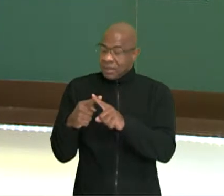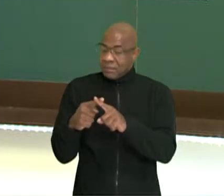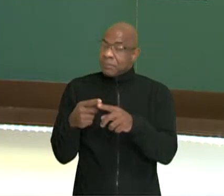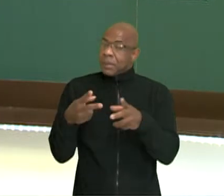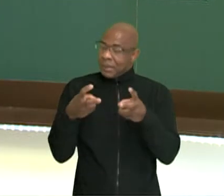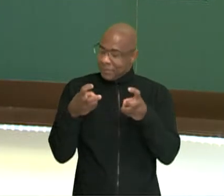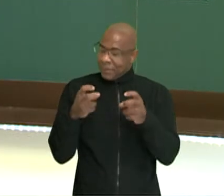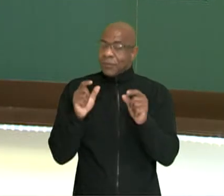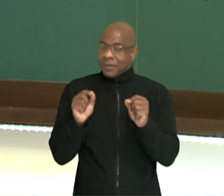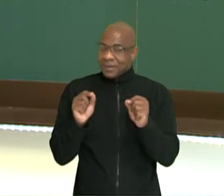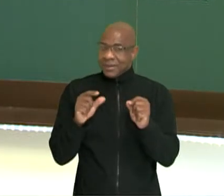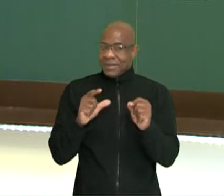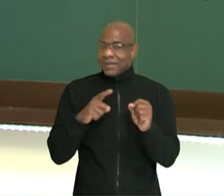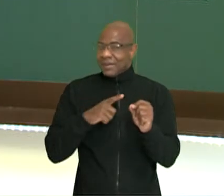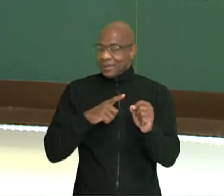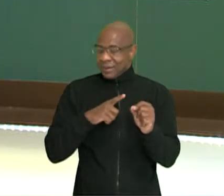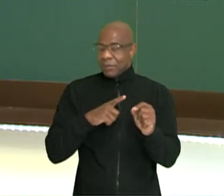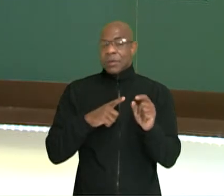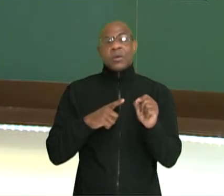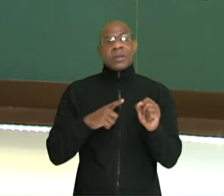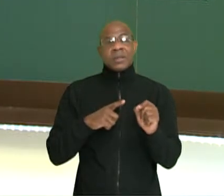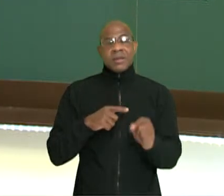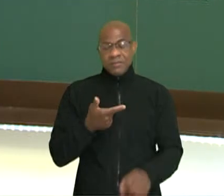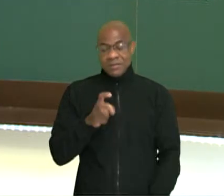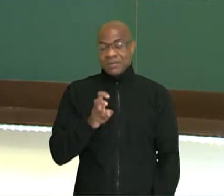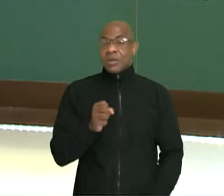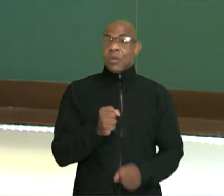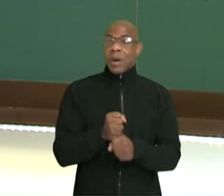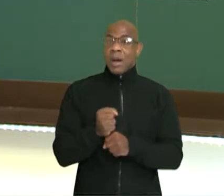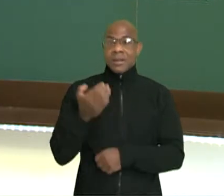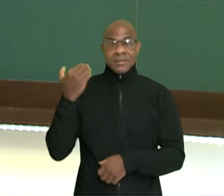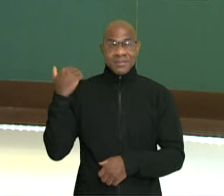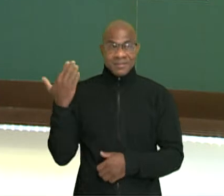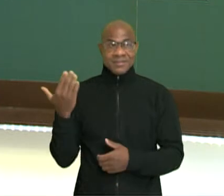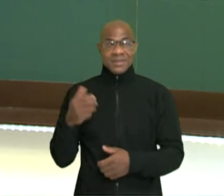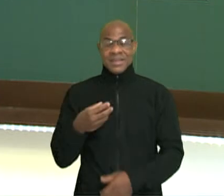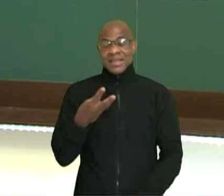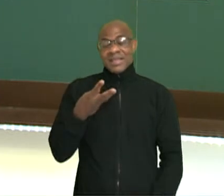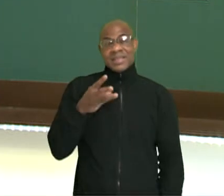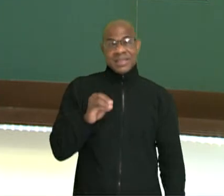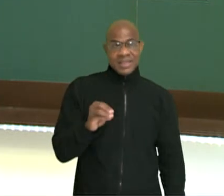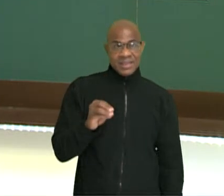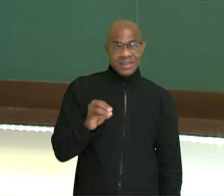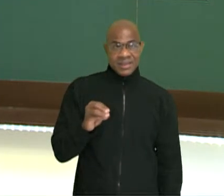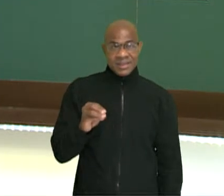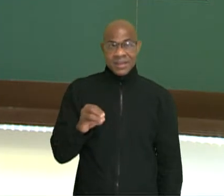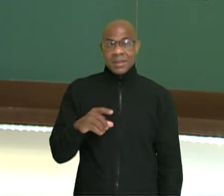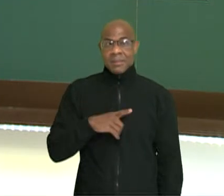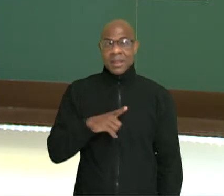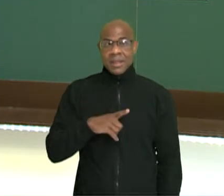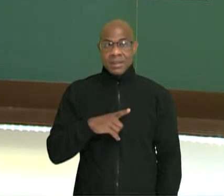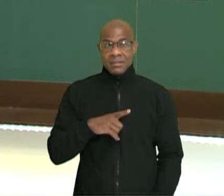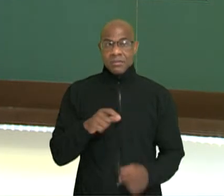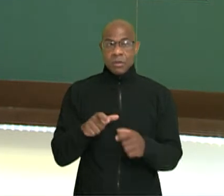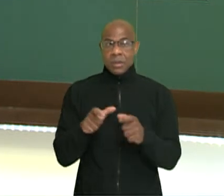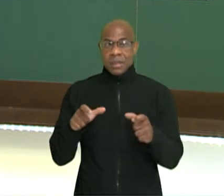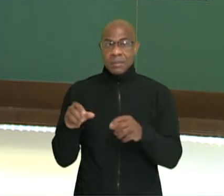veja, nós temos aí 25 anos, 30 anos para esse deslocamento tão